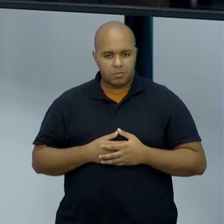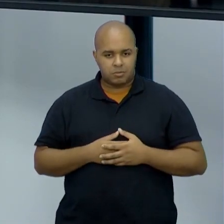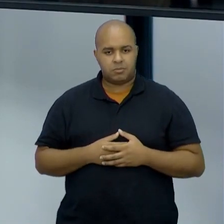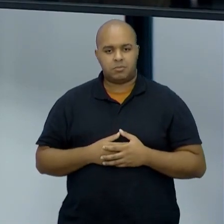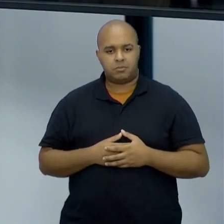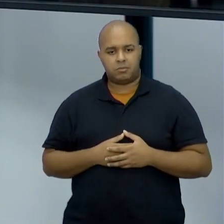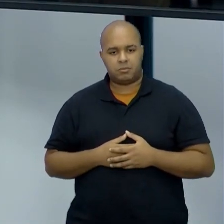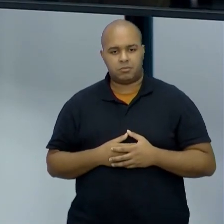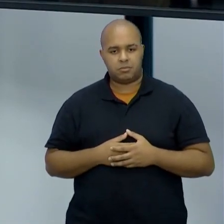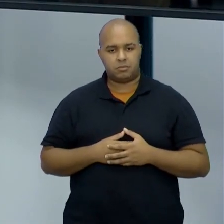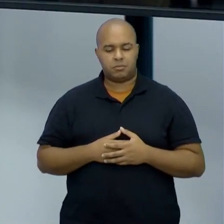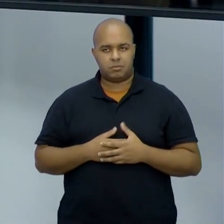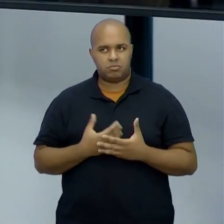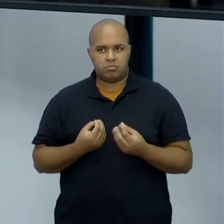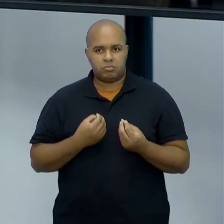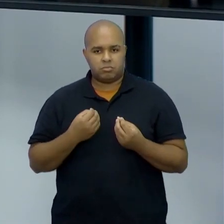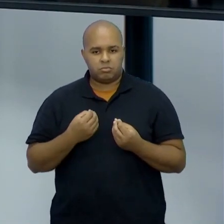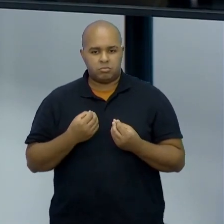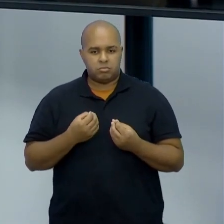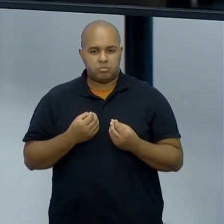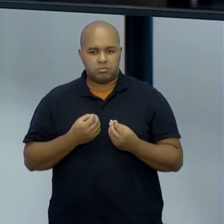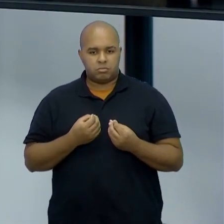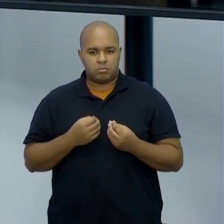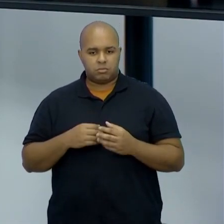digamos, tão